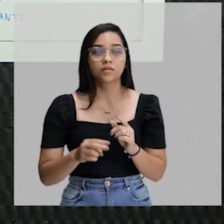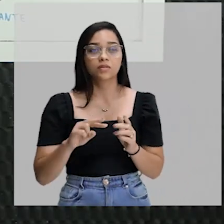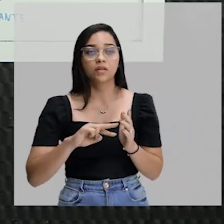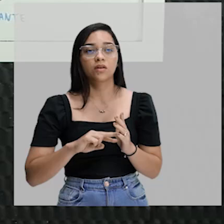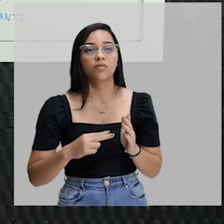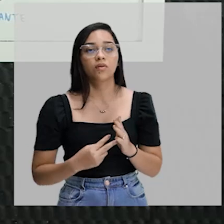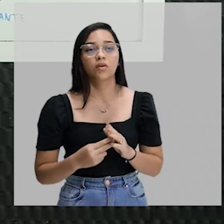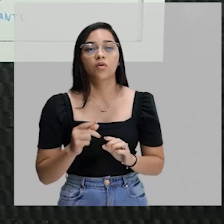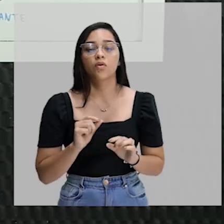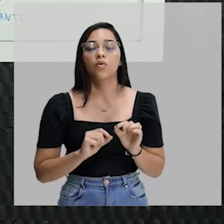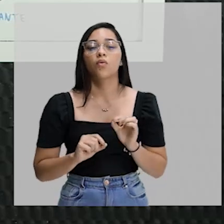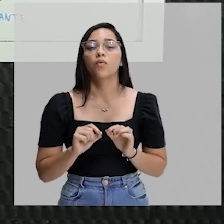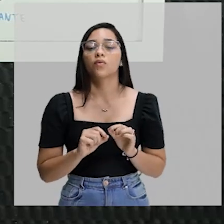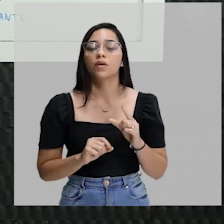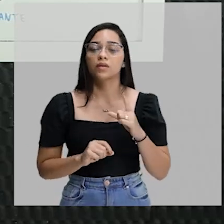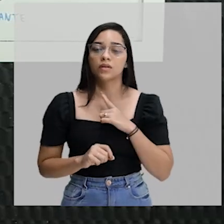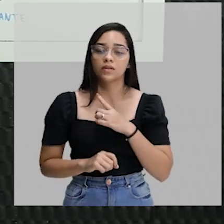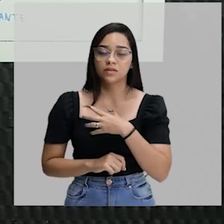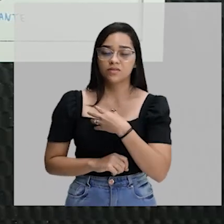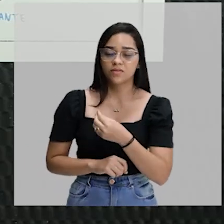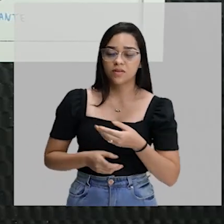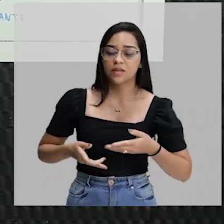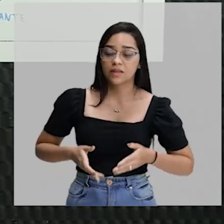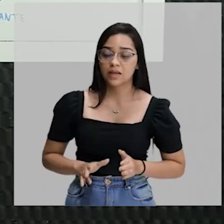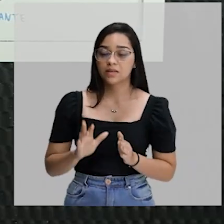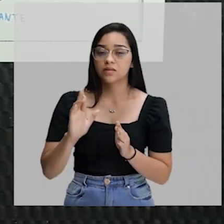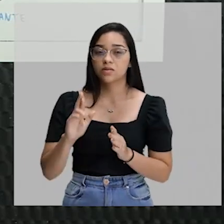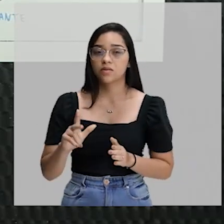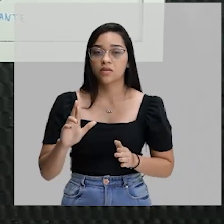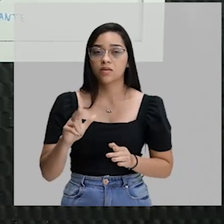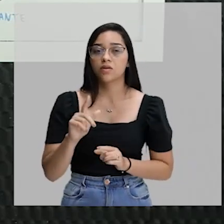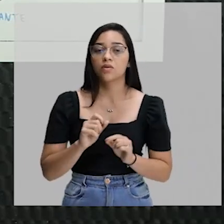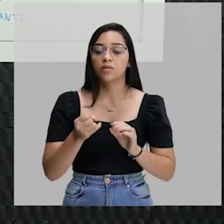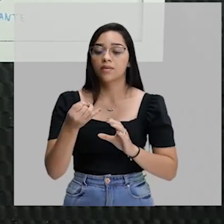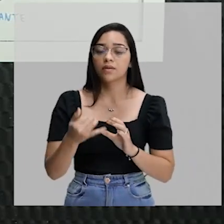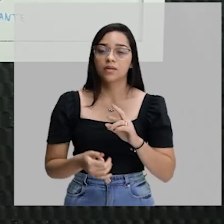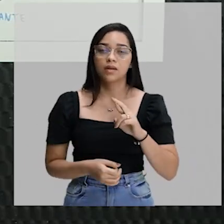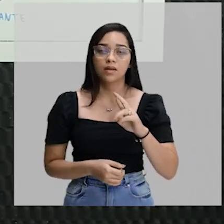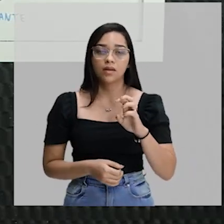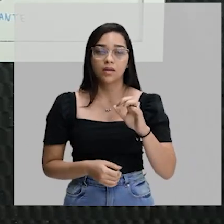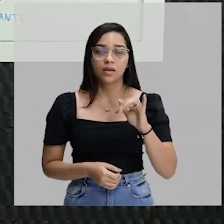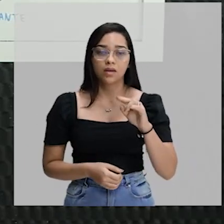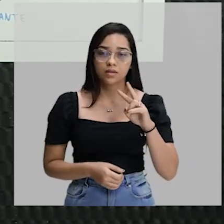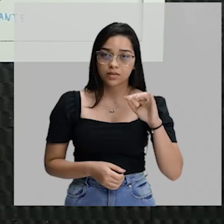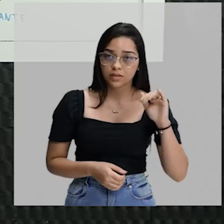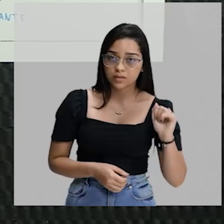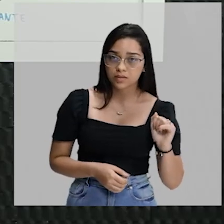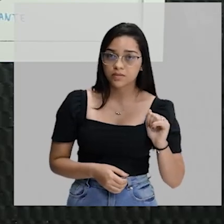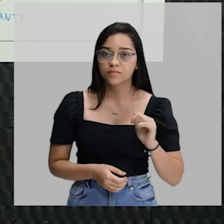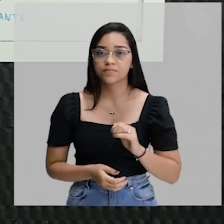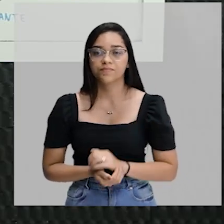significa dizer que esse filho que nasce diferente, ele tem uma característica recessiva.